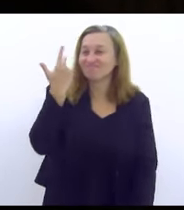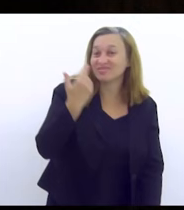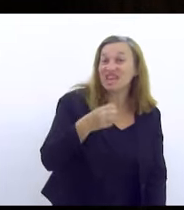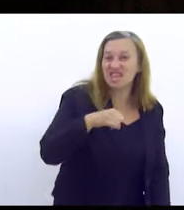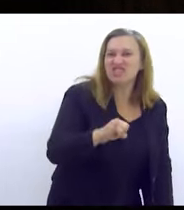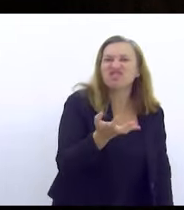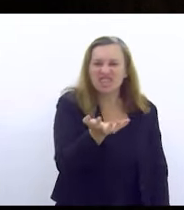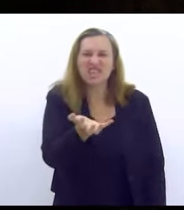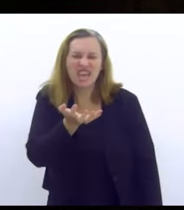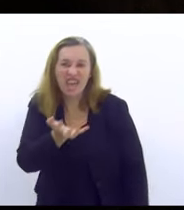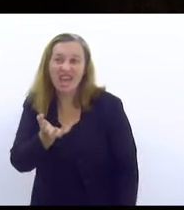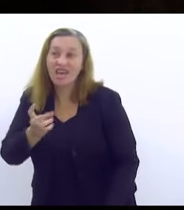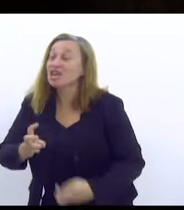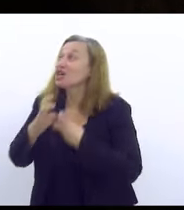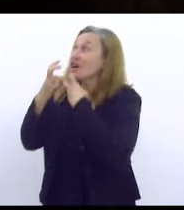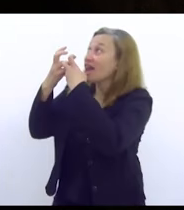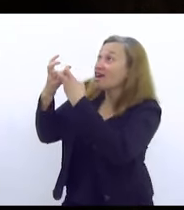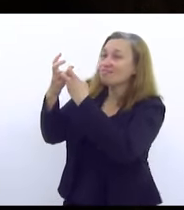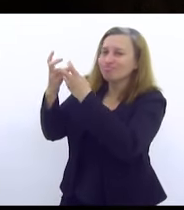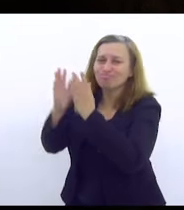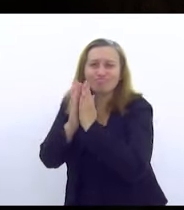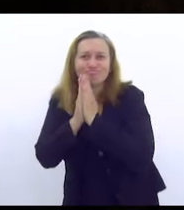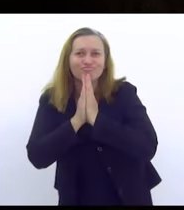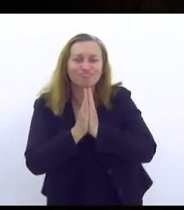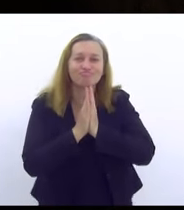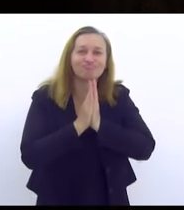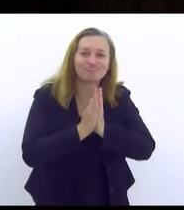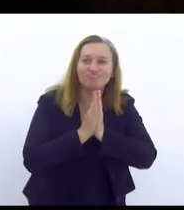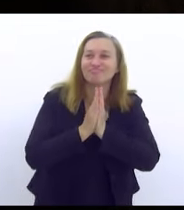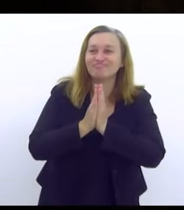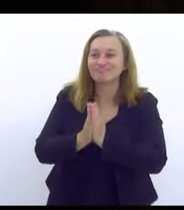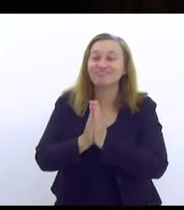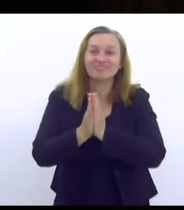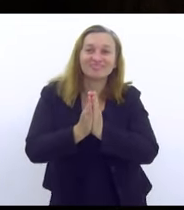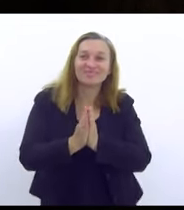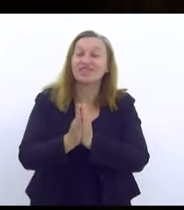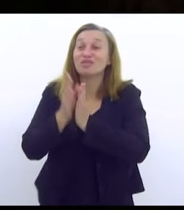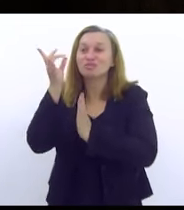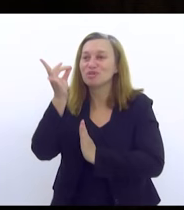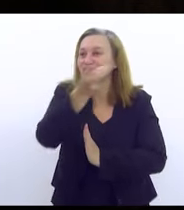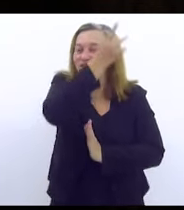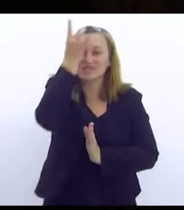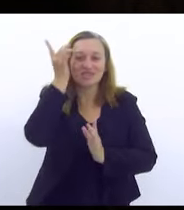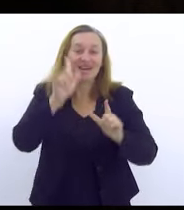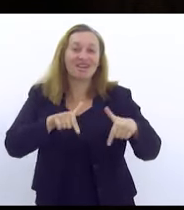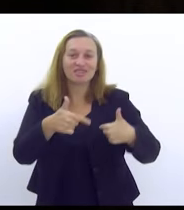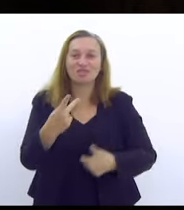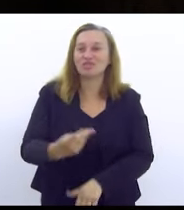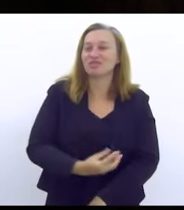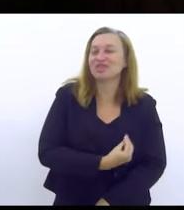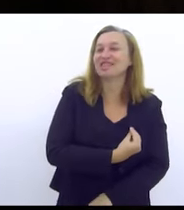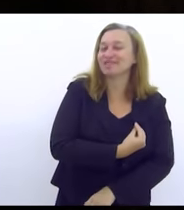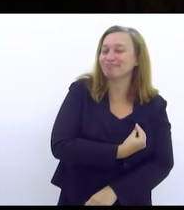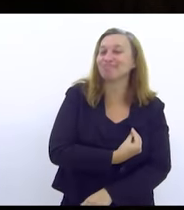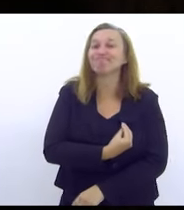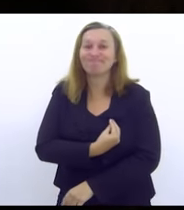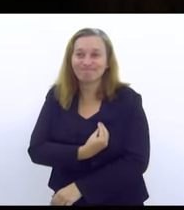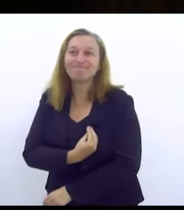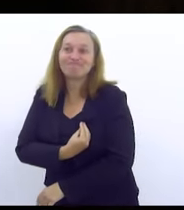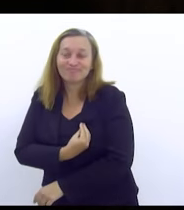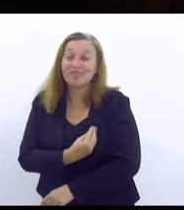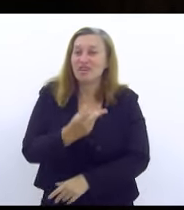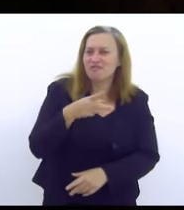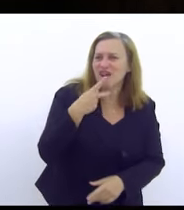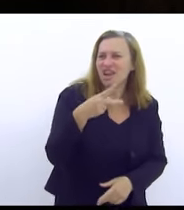se você clamar em oração, a fonte jorra no seu coração.